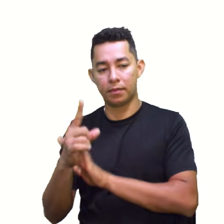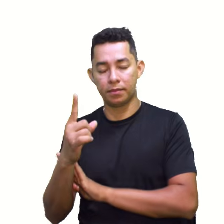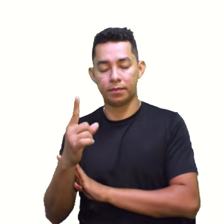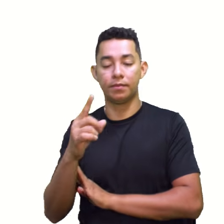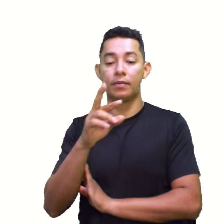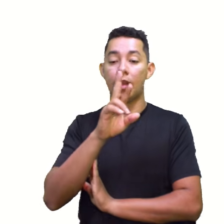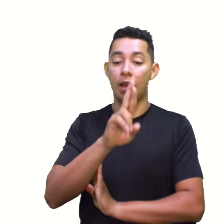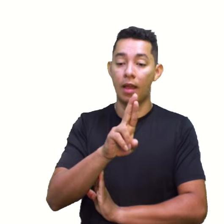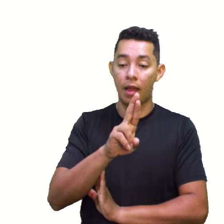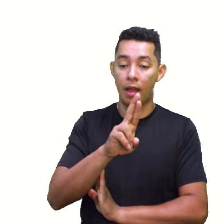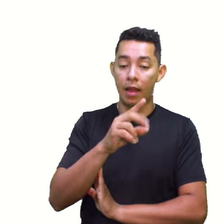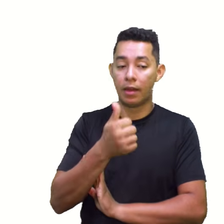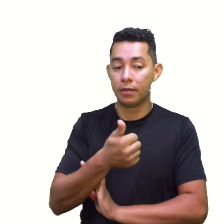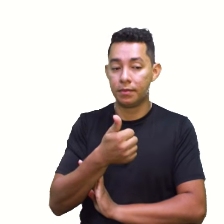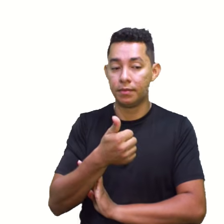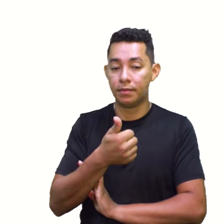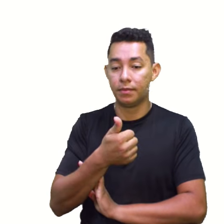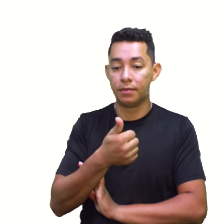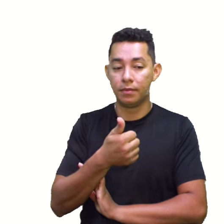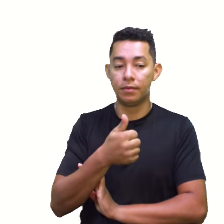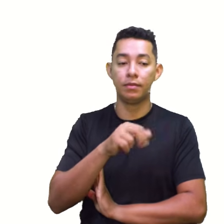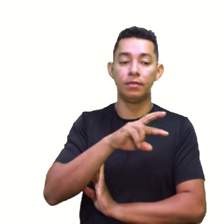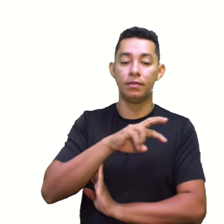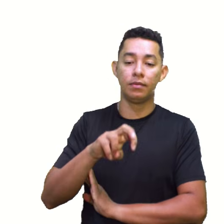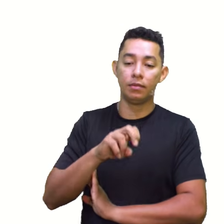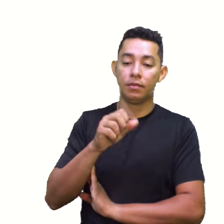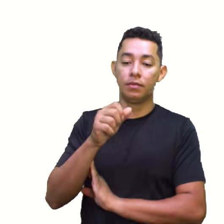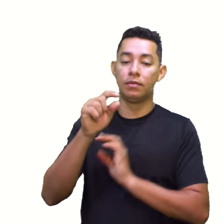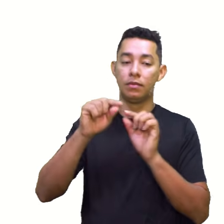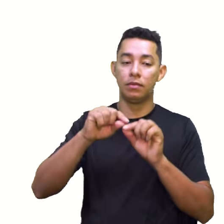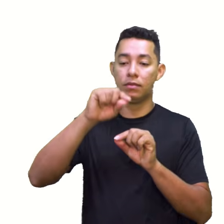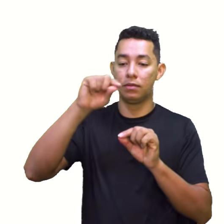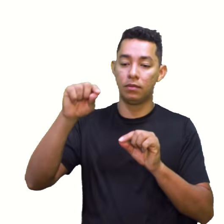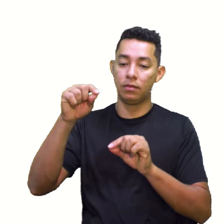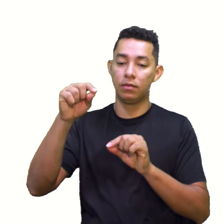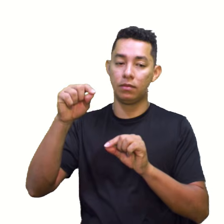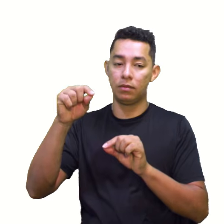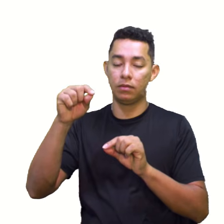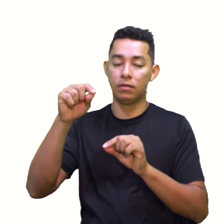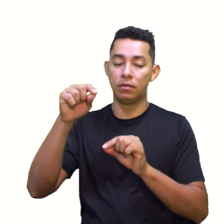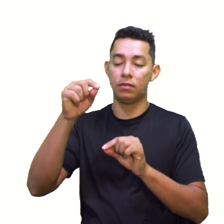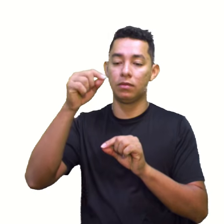Raio 1 é a raiz quadrada de 16. Deu 4.